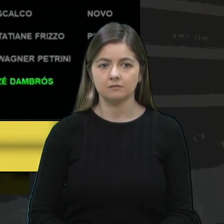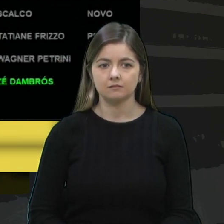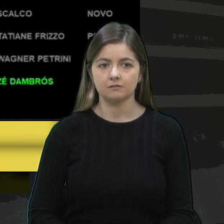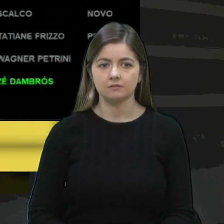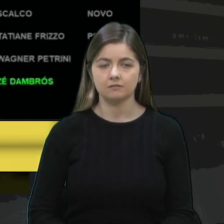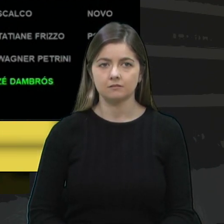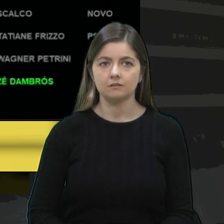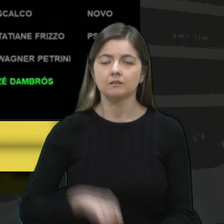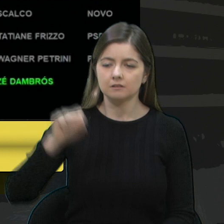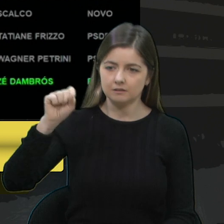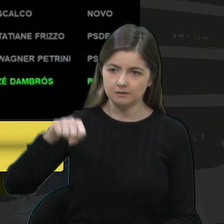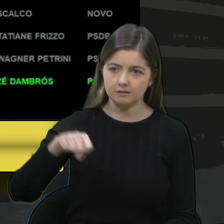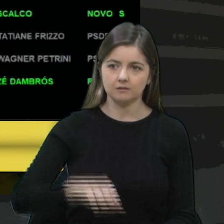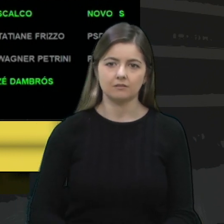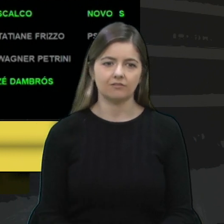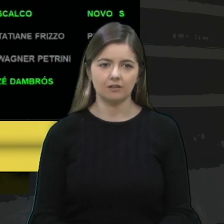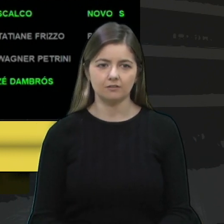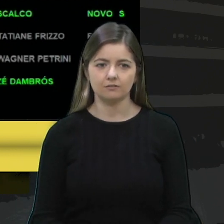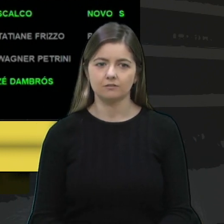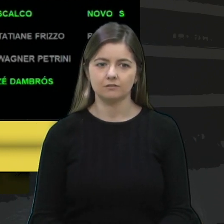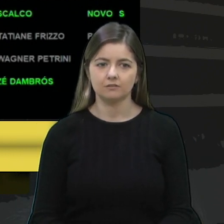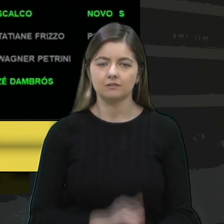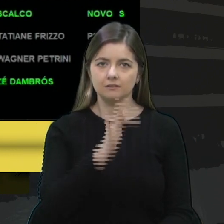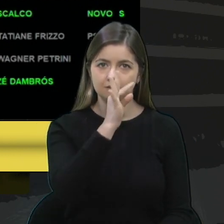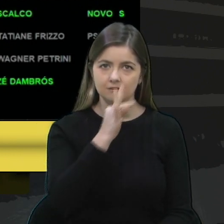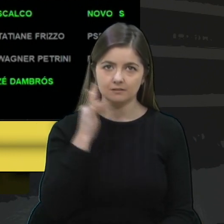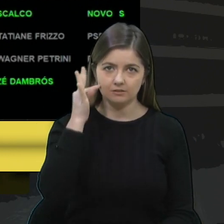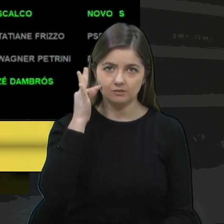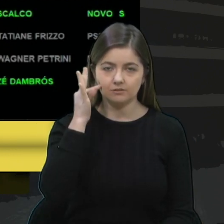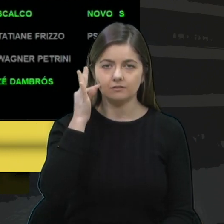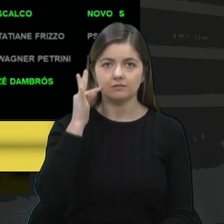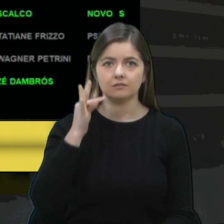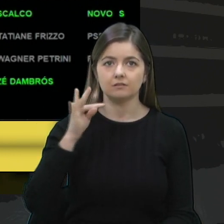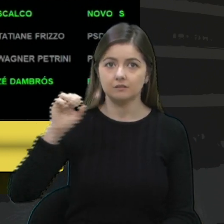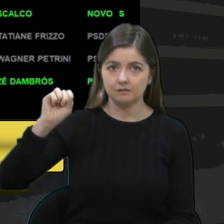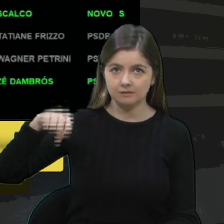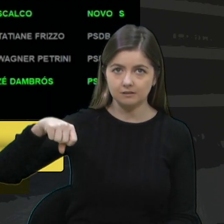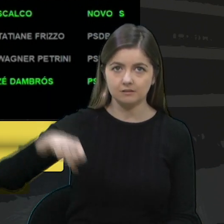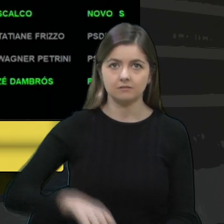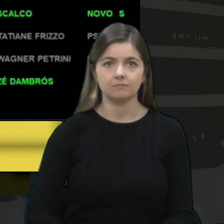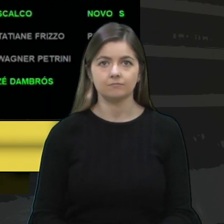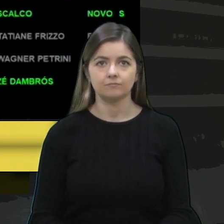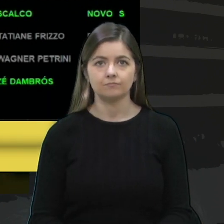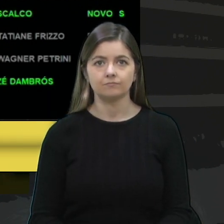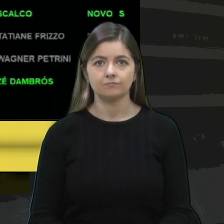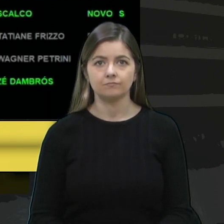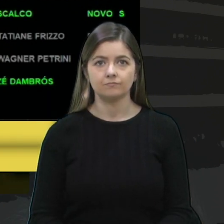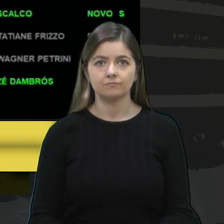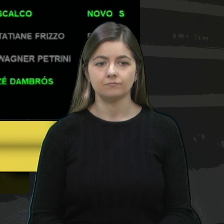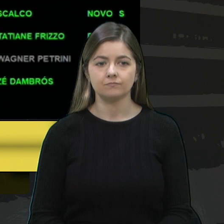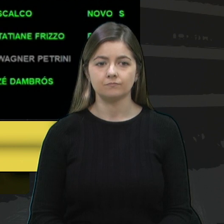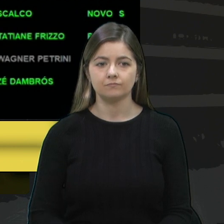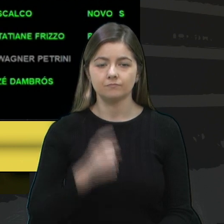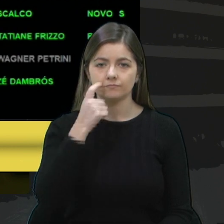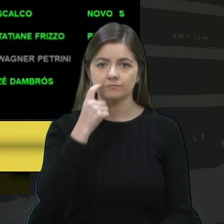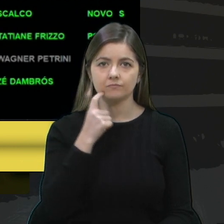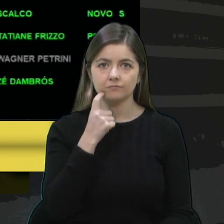Voto sim, senhor Vota presidente. sim, vereadora Tatiane. Voto sim, senhor Vota sim, presidente. vereador Petrini.